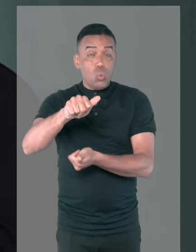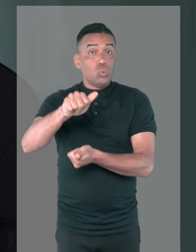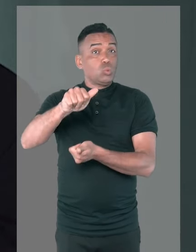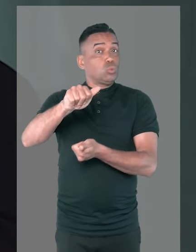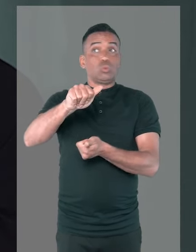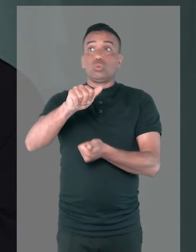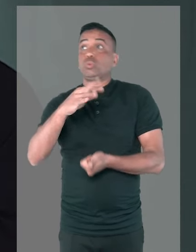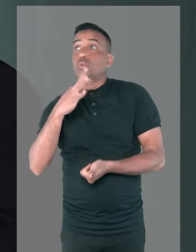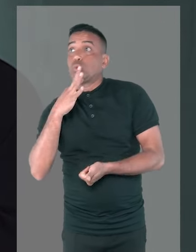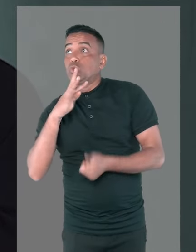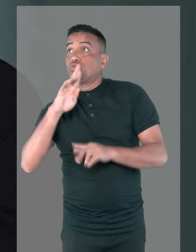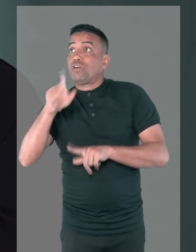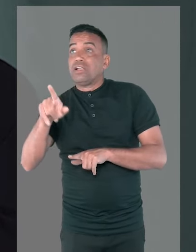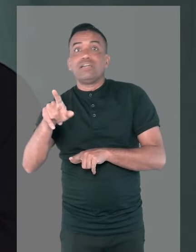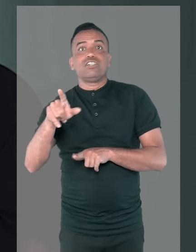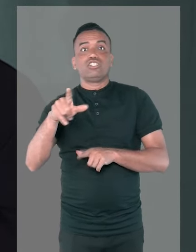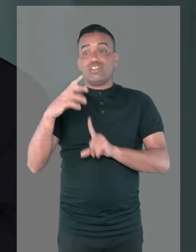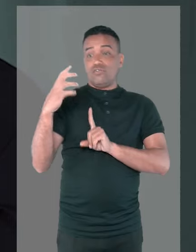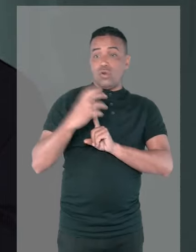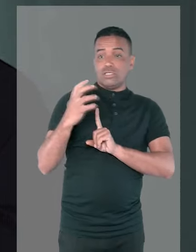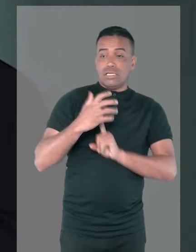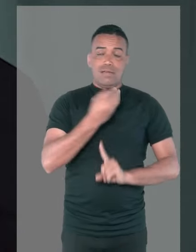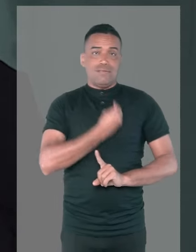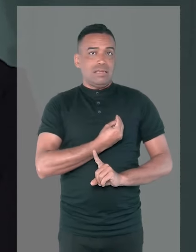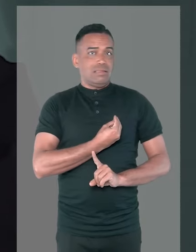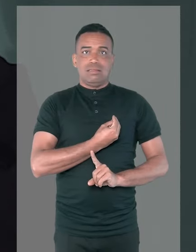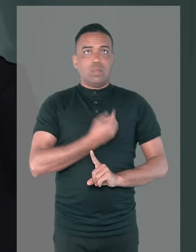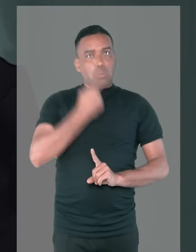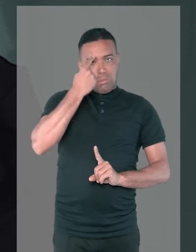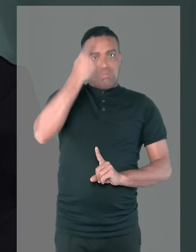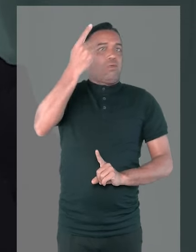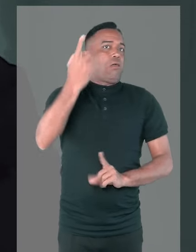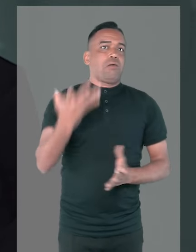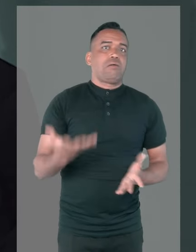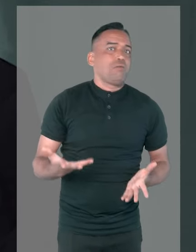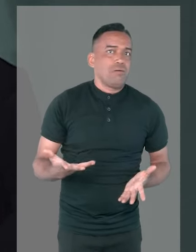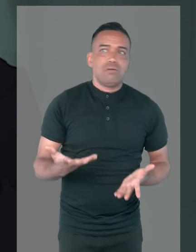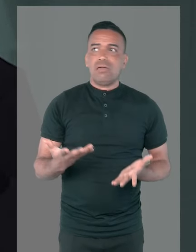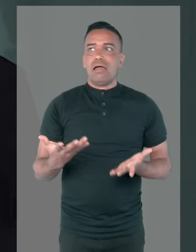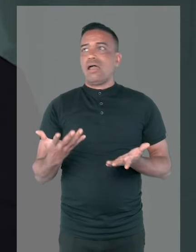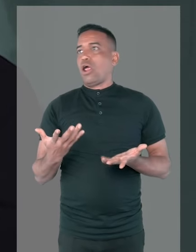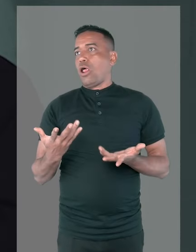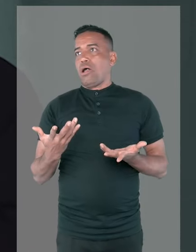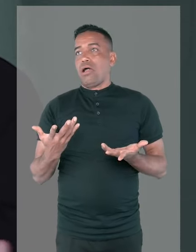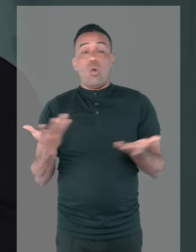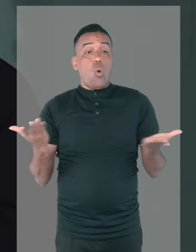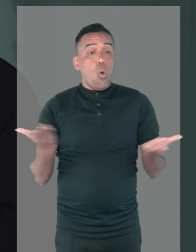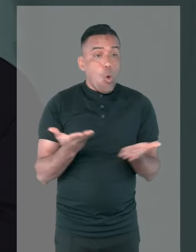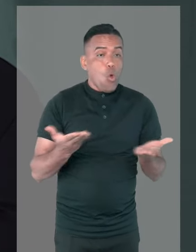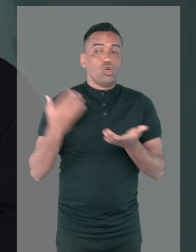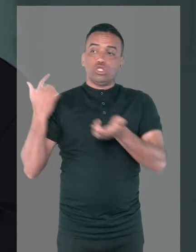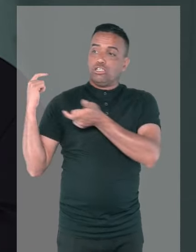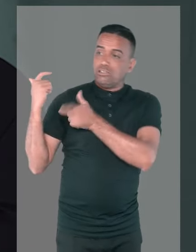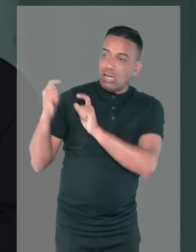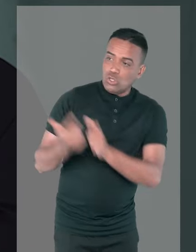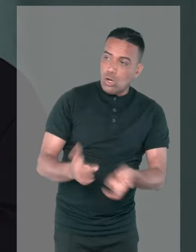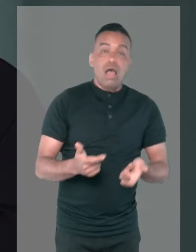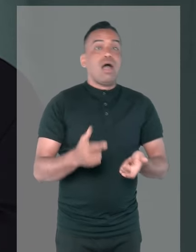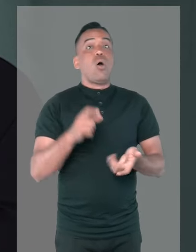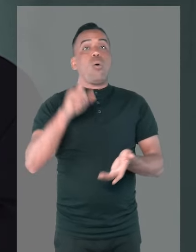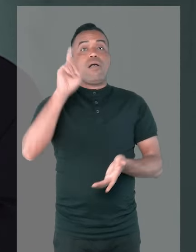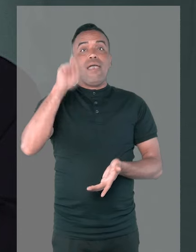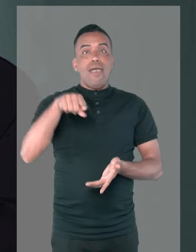que afetam as nossas vidas e que já não cabem mais numa ideia de convencional ou tradicional daquilo que seja